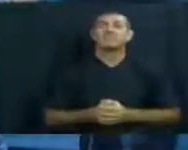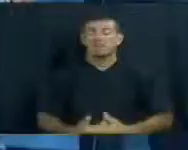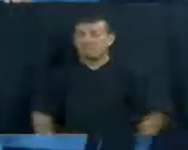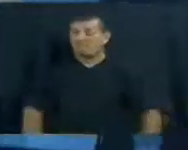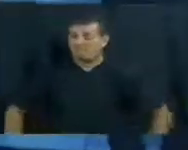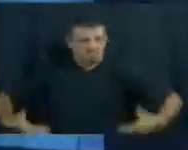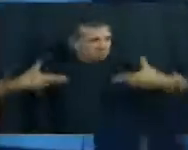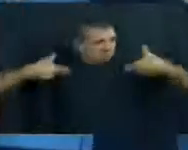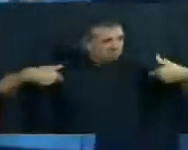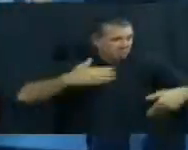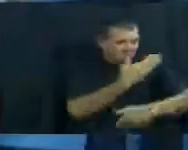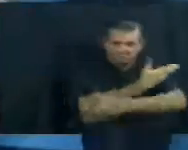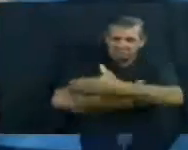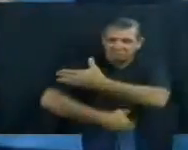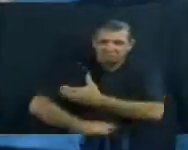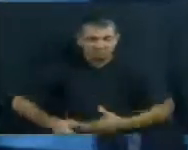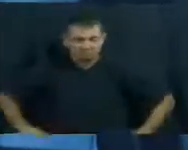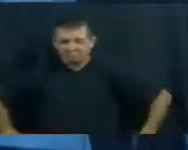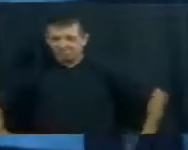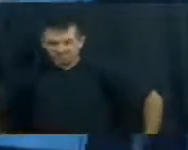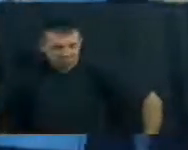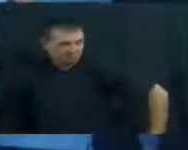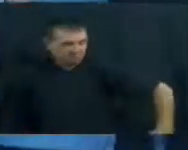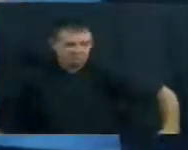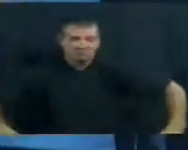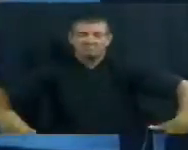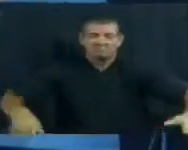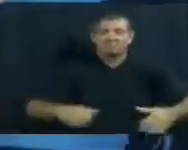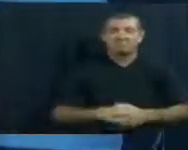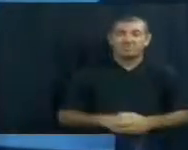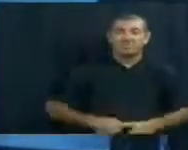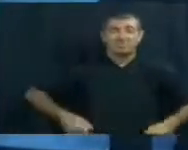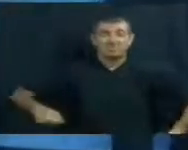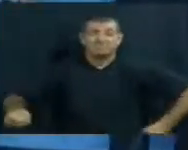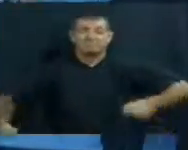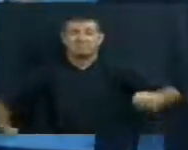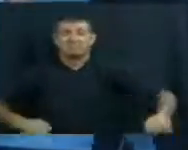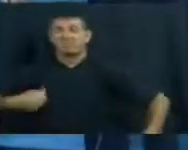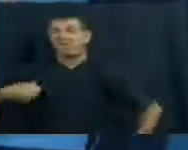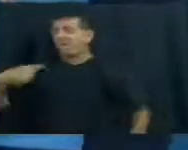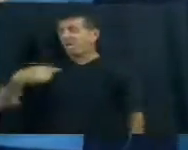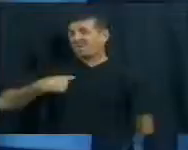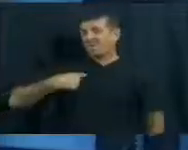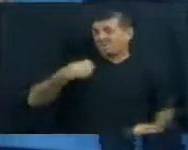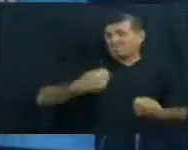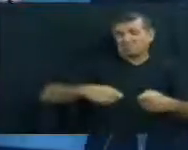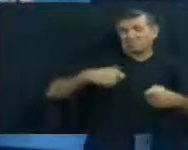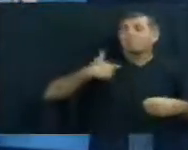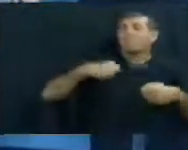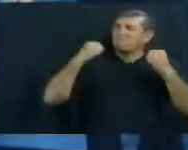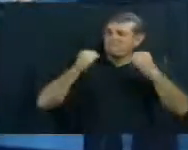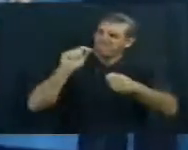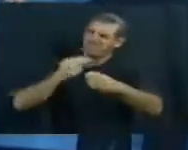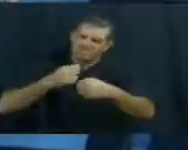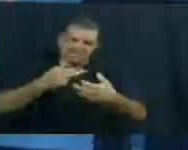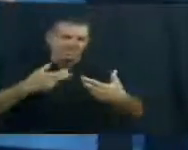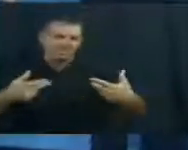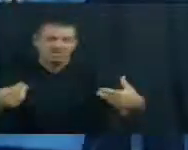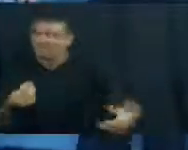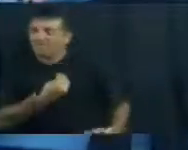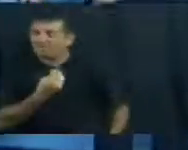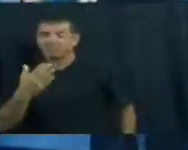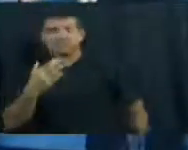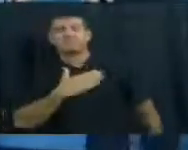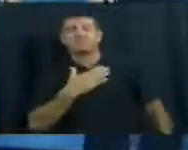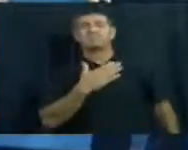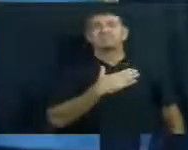e braços, andar motorizado, usar muletas não me torna incapaz. Eu vivo a